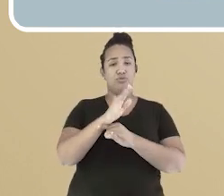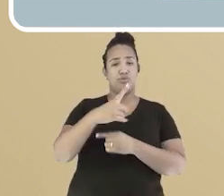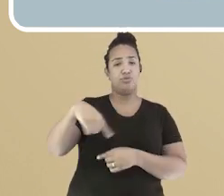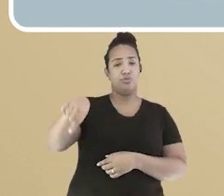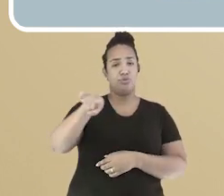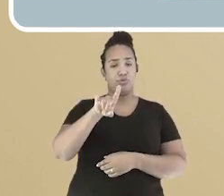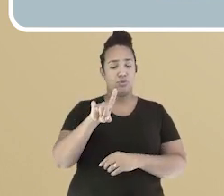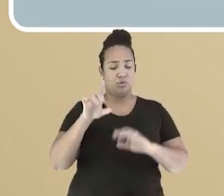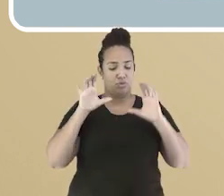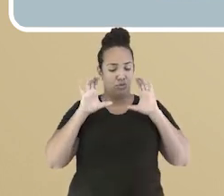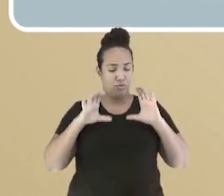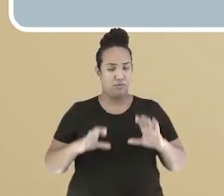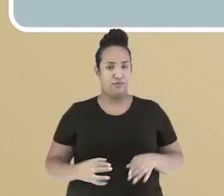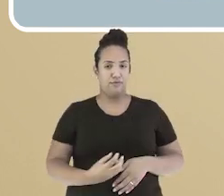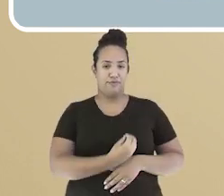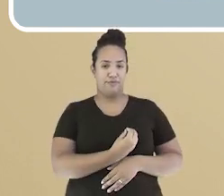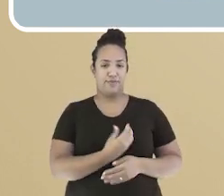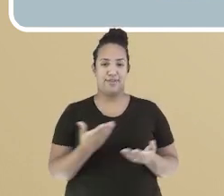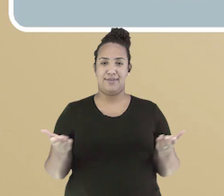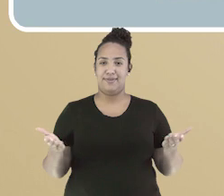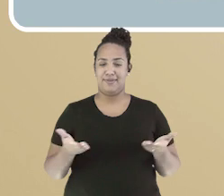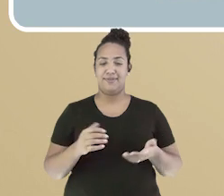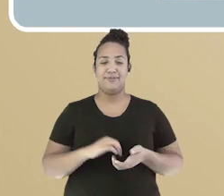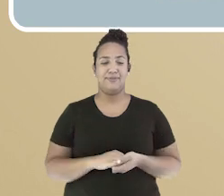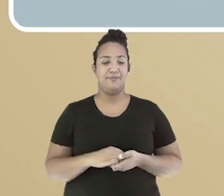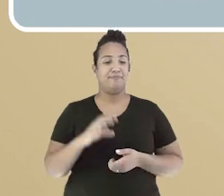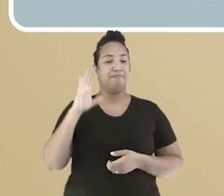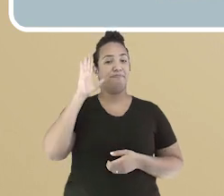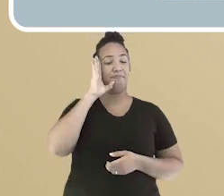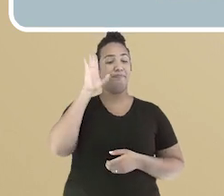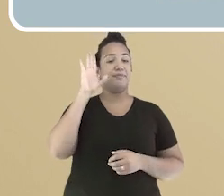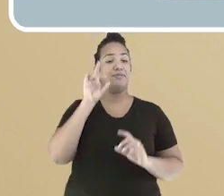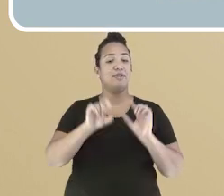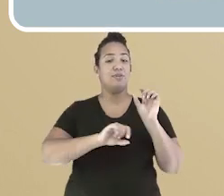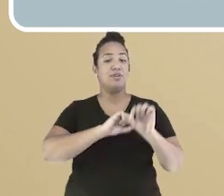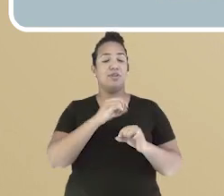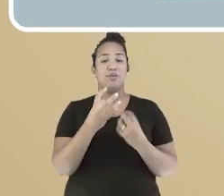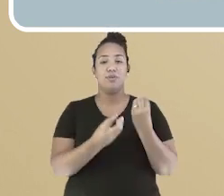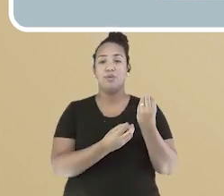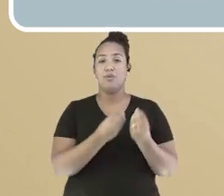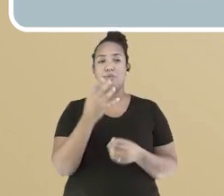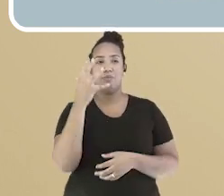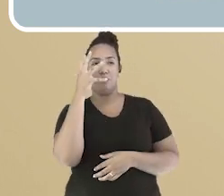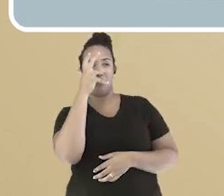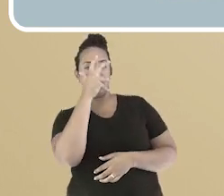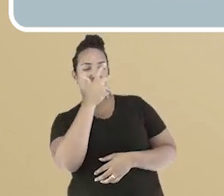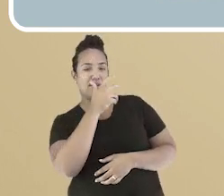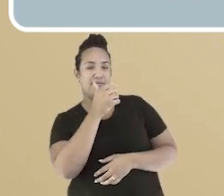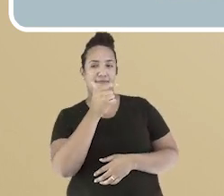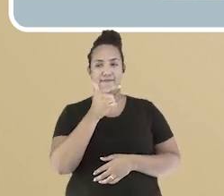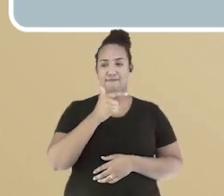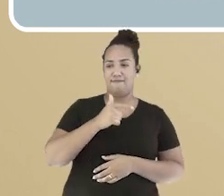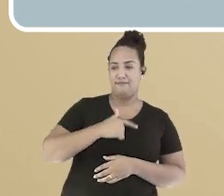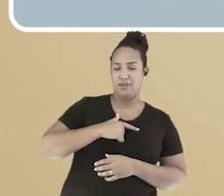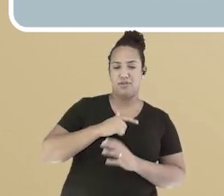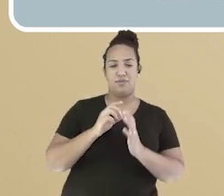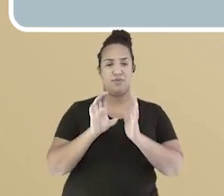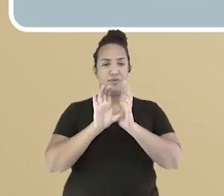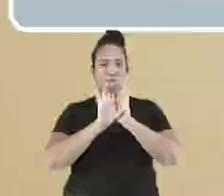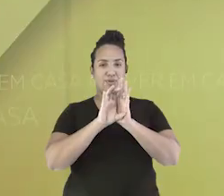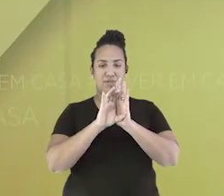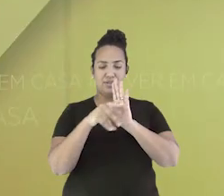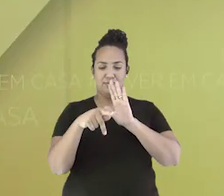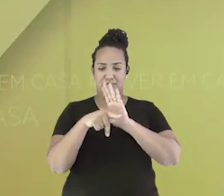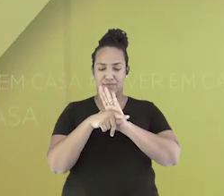de vida como é hoje. Um dos principais é sobre como achamos bonito ou feio, ou seja, o conceito de